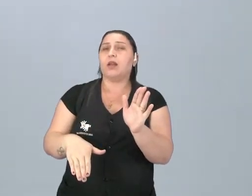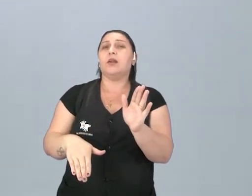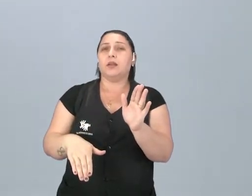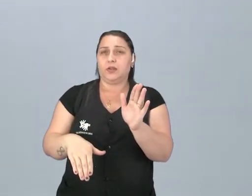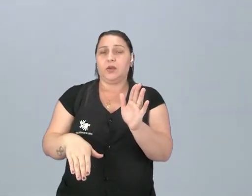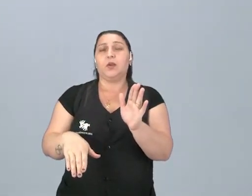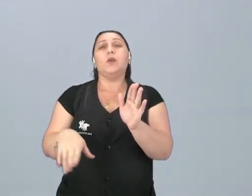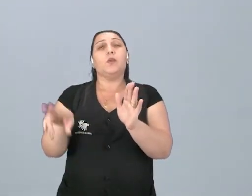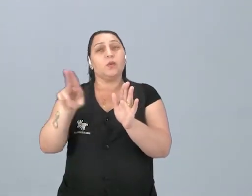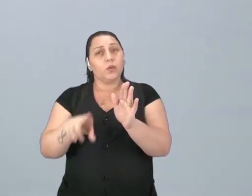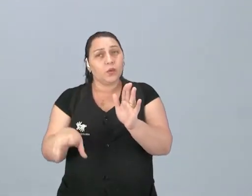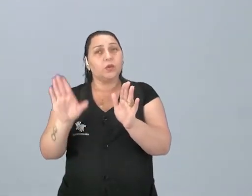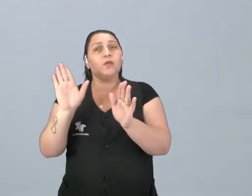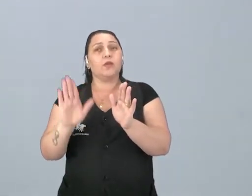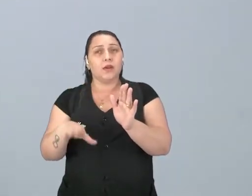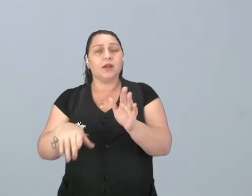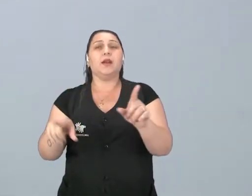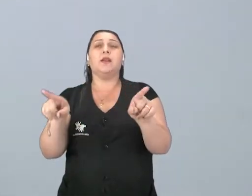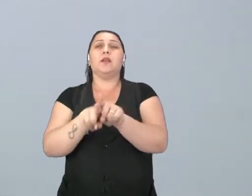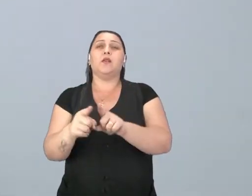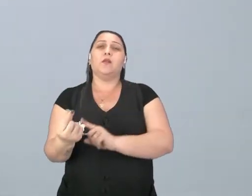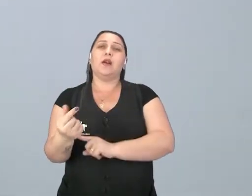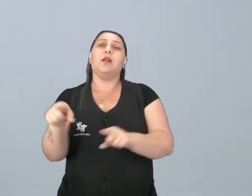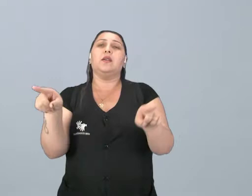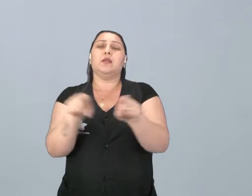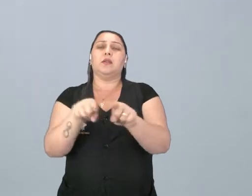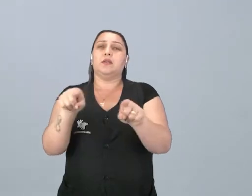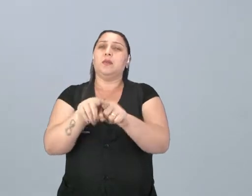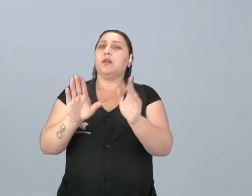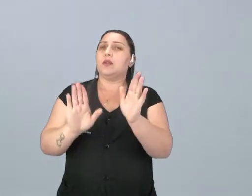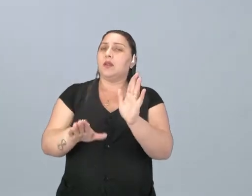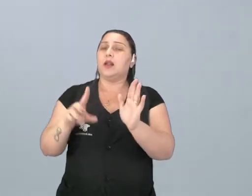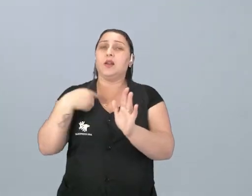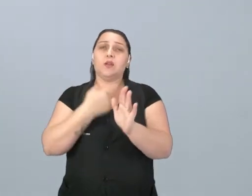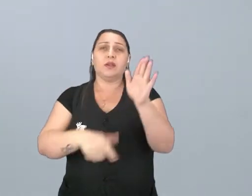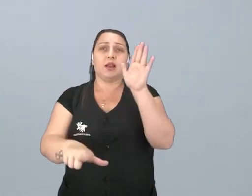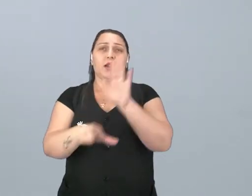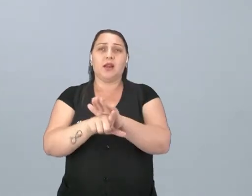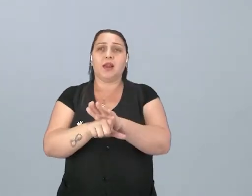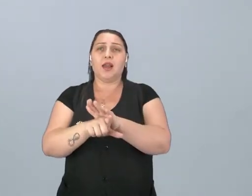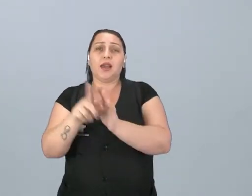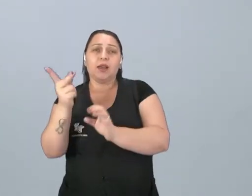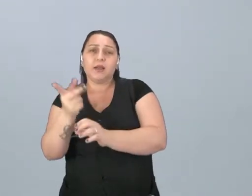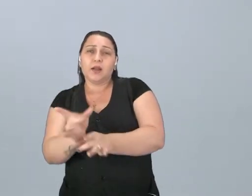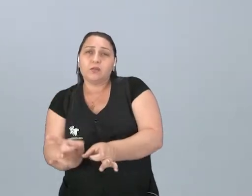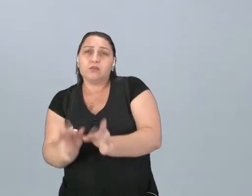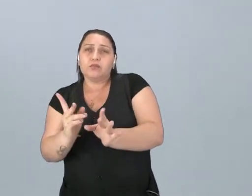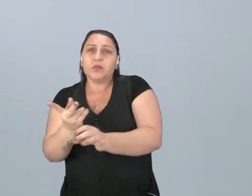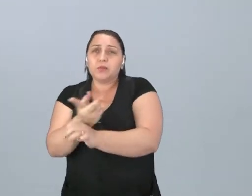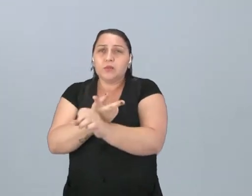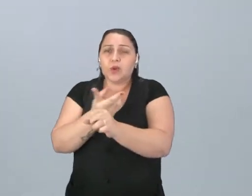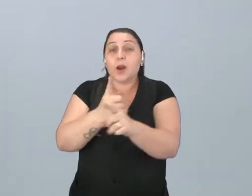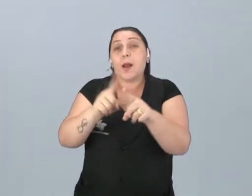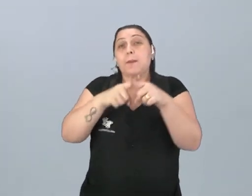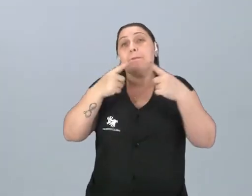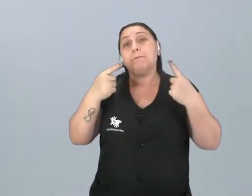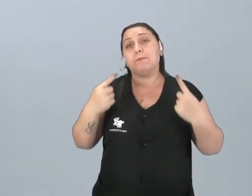o consumo vai caindo, o preço também vai ter que cair. É a nossa lei da oferta e da procura.